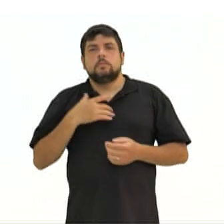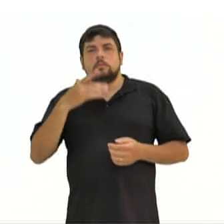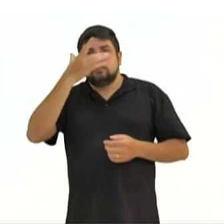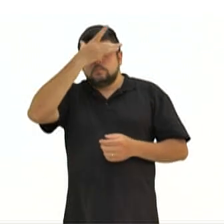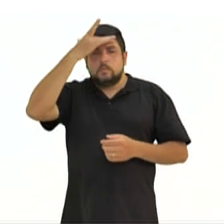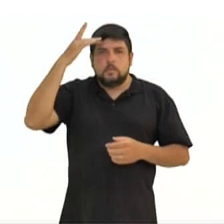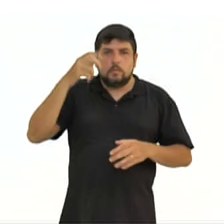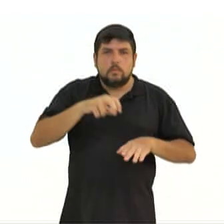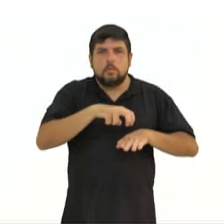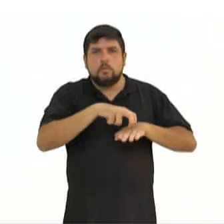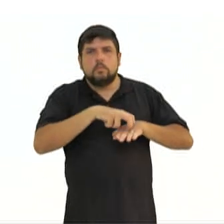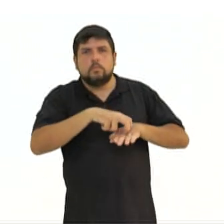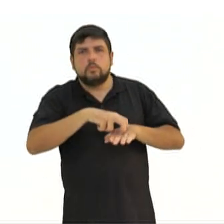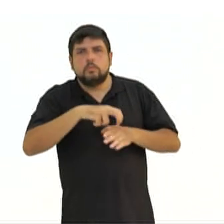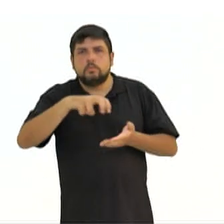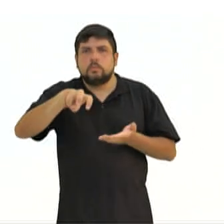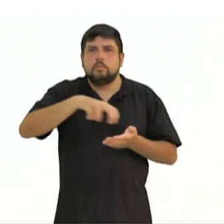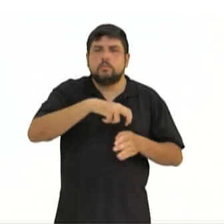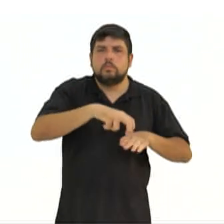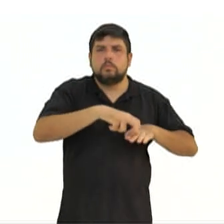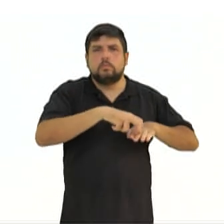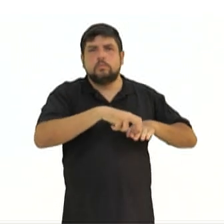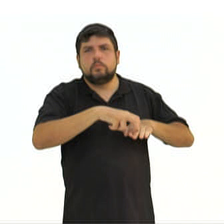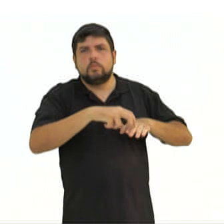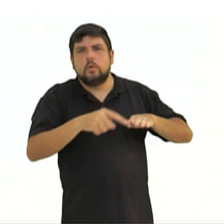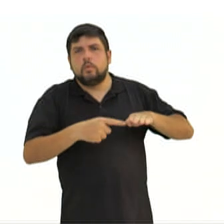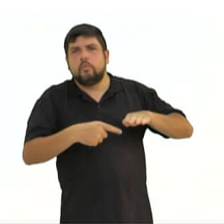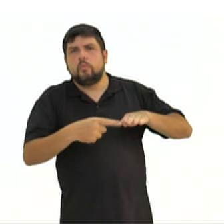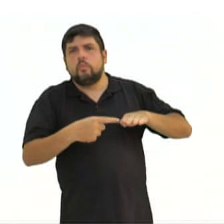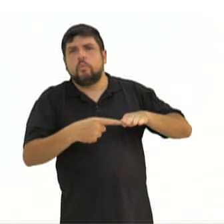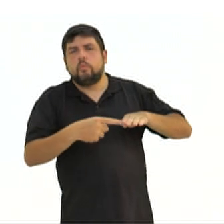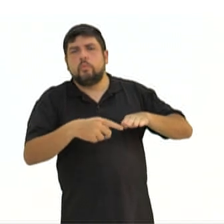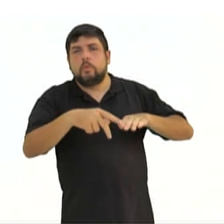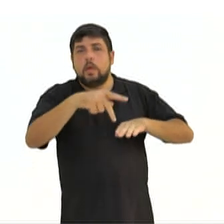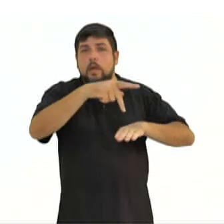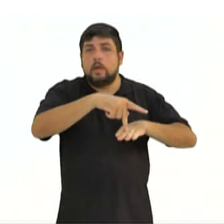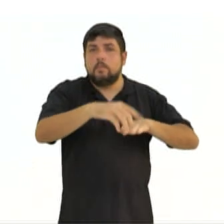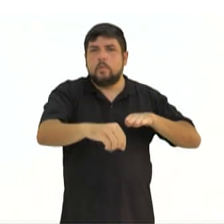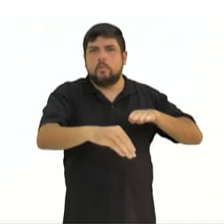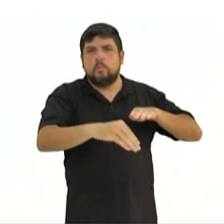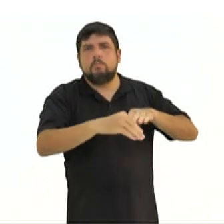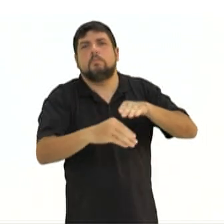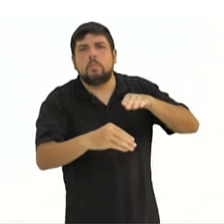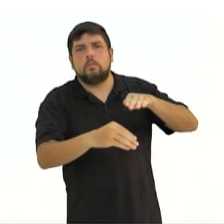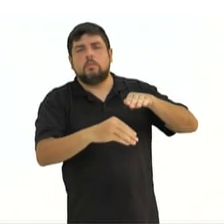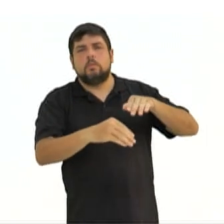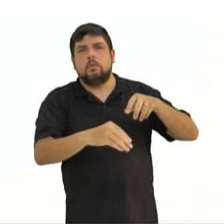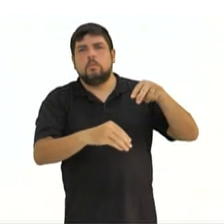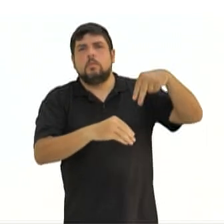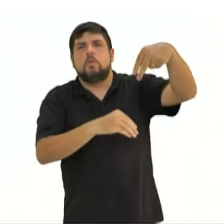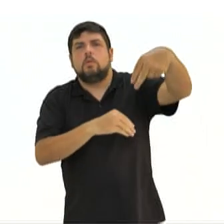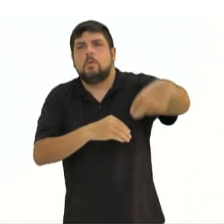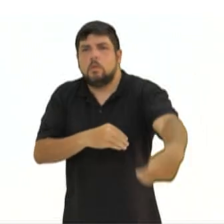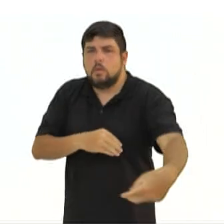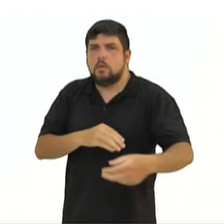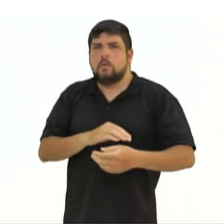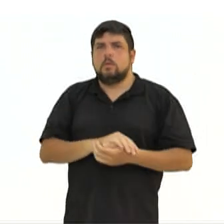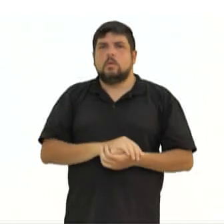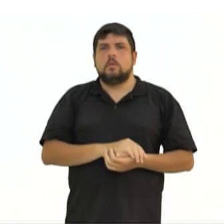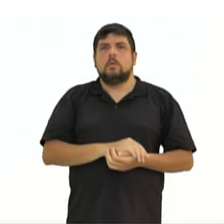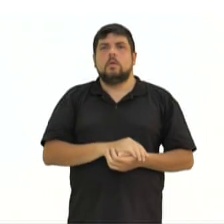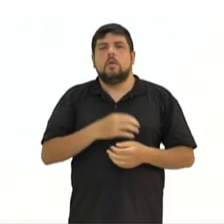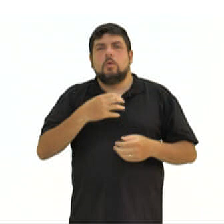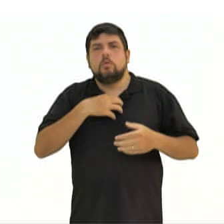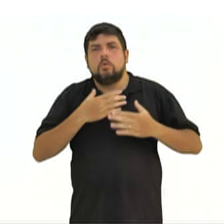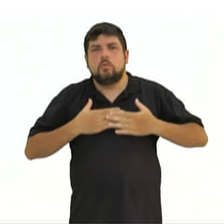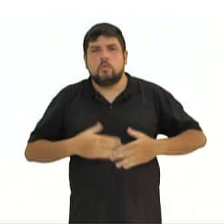O skate acaba batendo numa pedra. Então, ele estava em movimento, ele tende a continuar em movimento, a pedra travou, né? O corpo